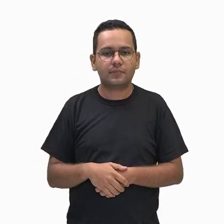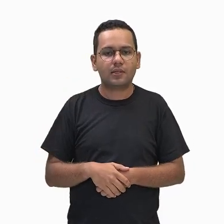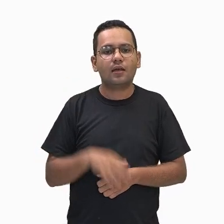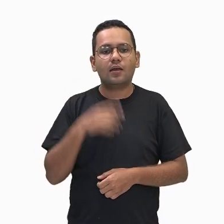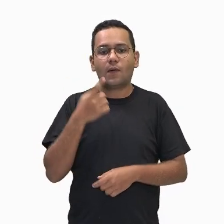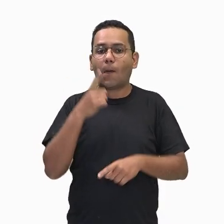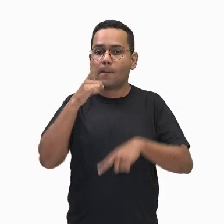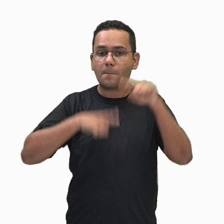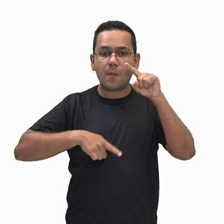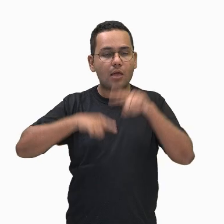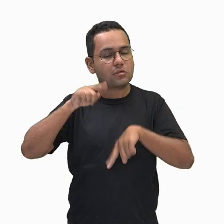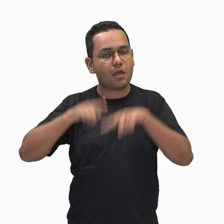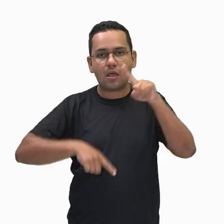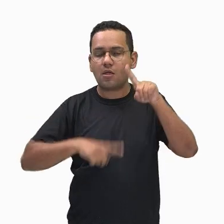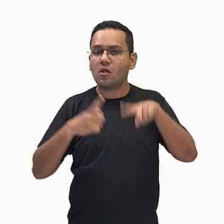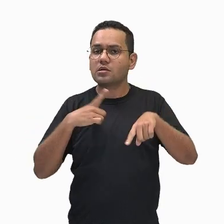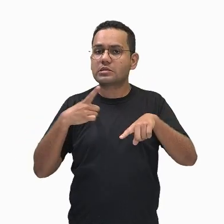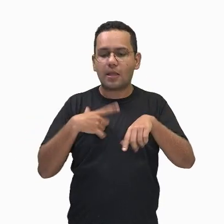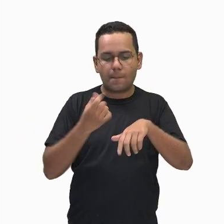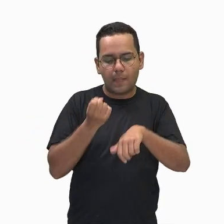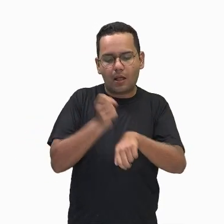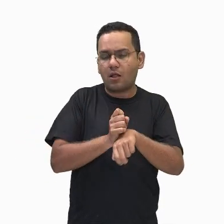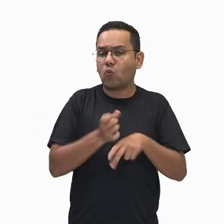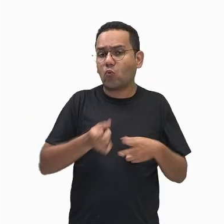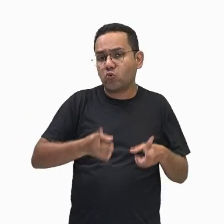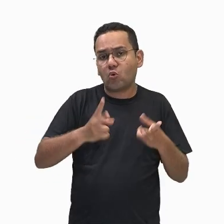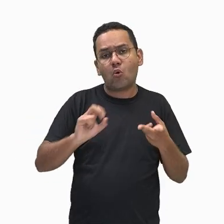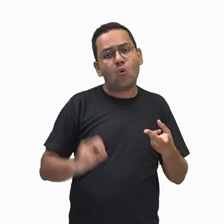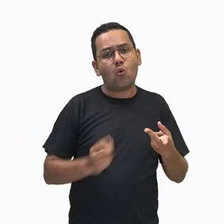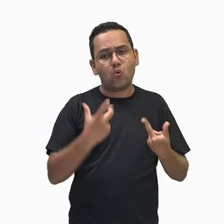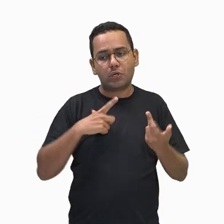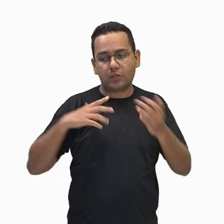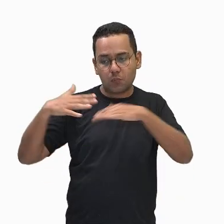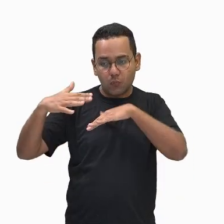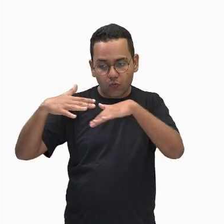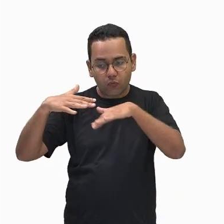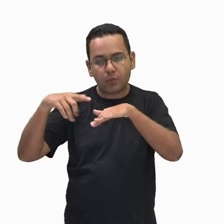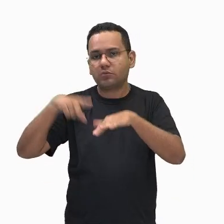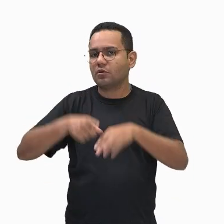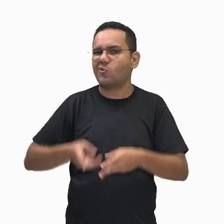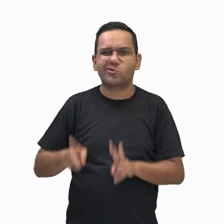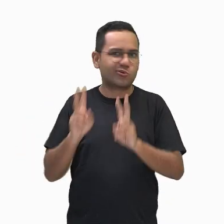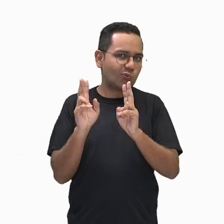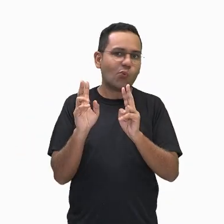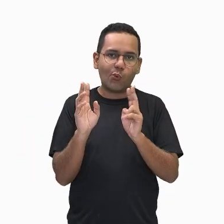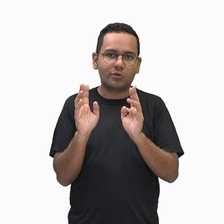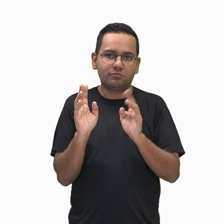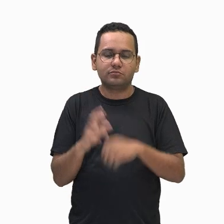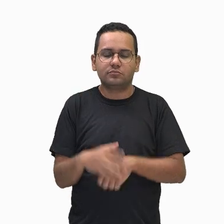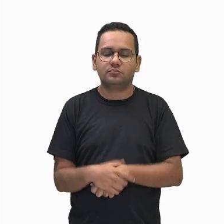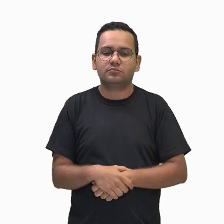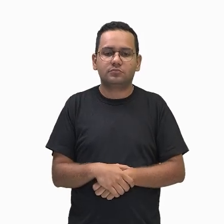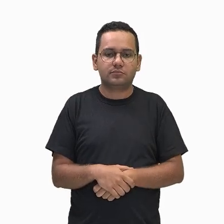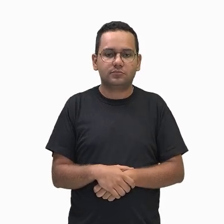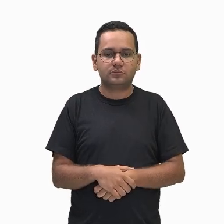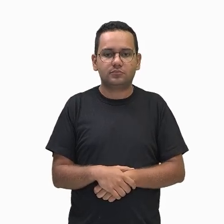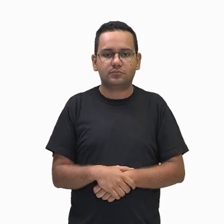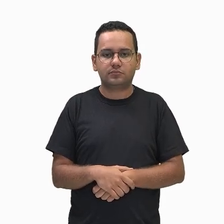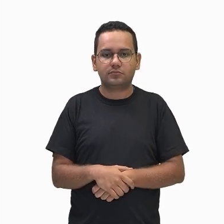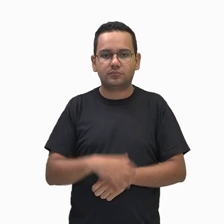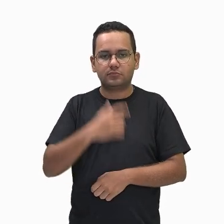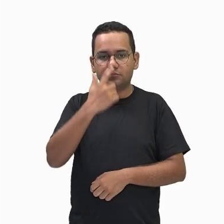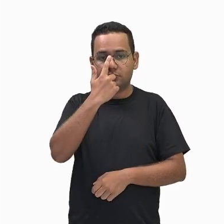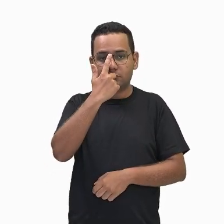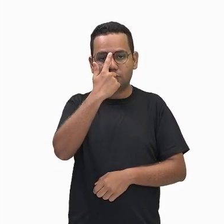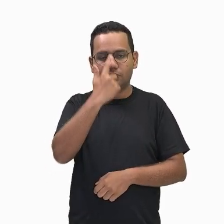em repouso permanecer em repouso ou de um objeto que está em movimento de permanecer em movimento. Então a inércia